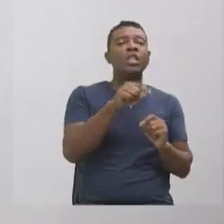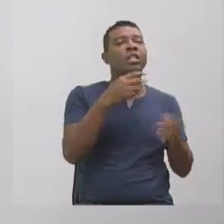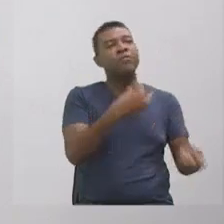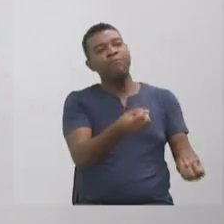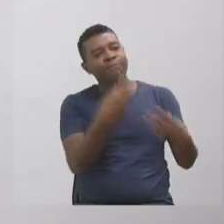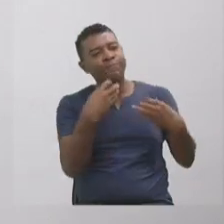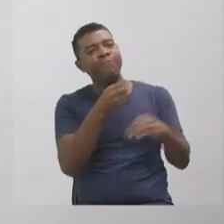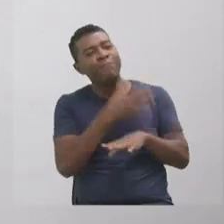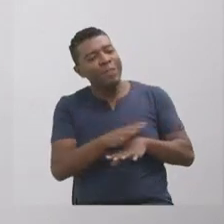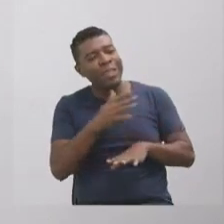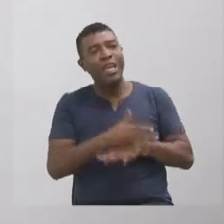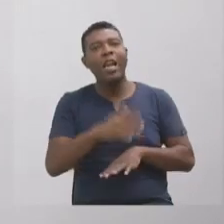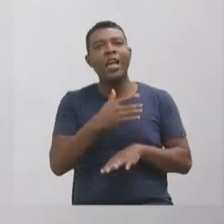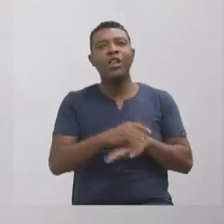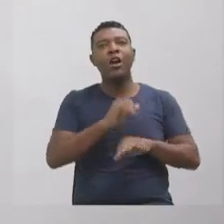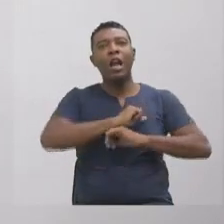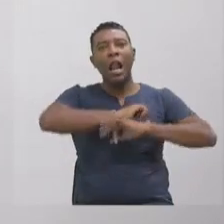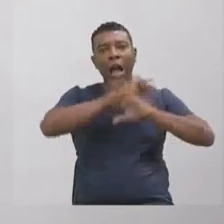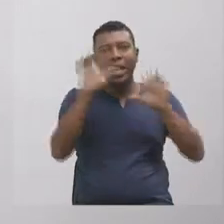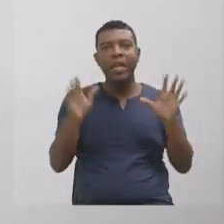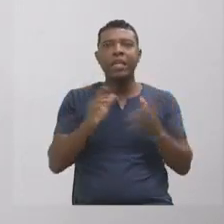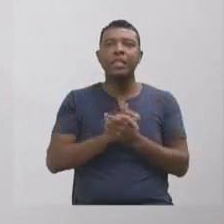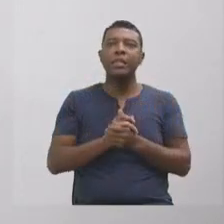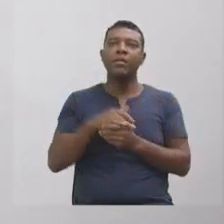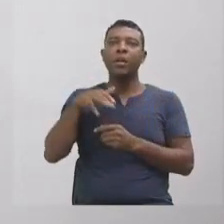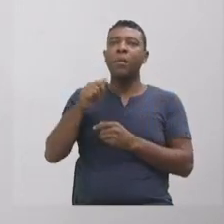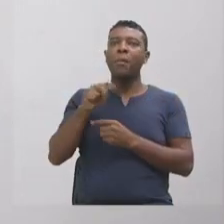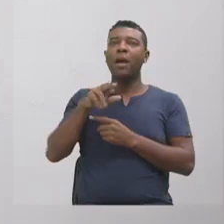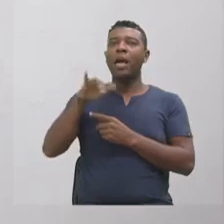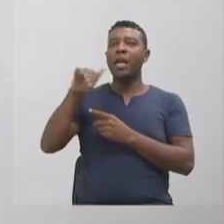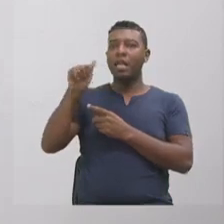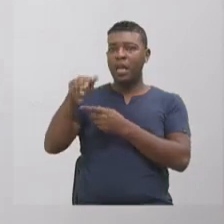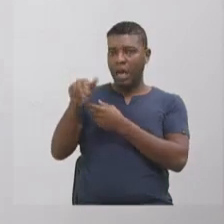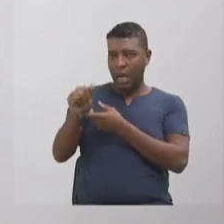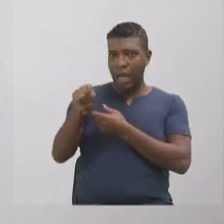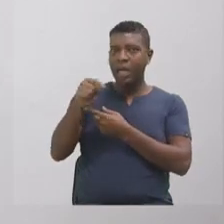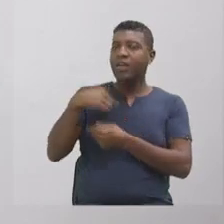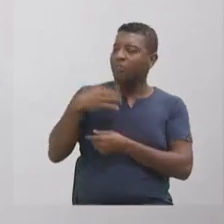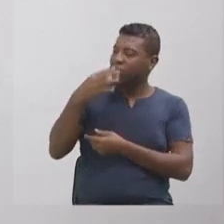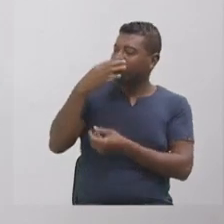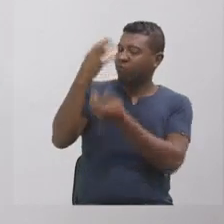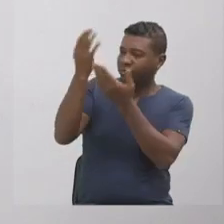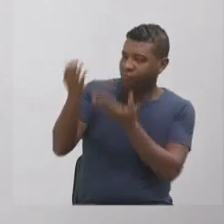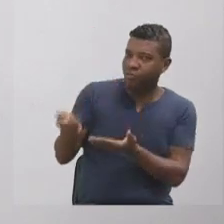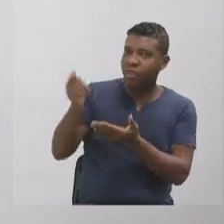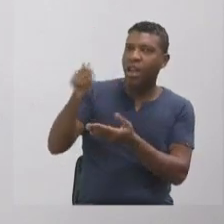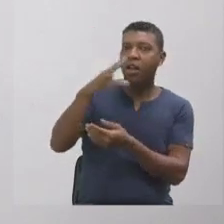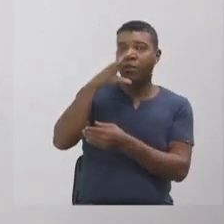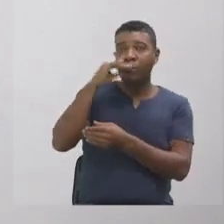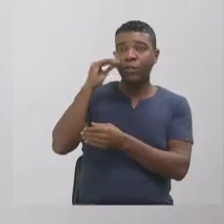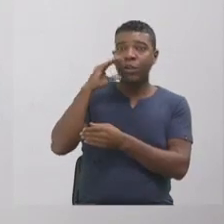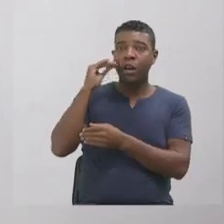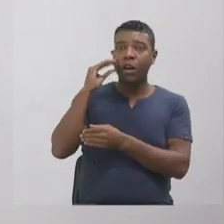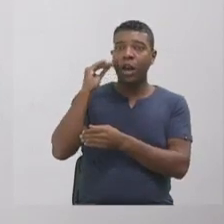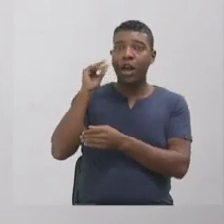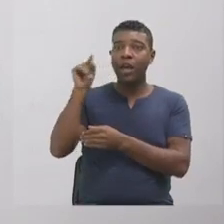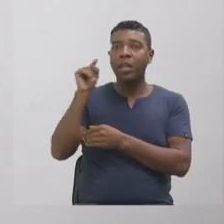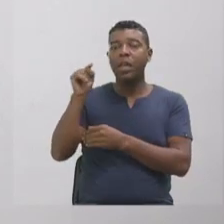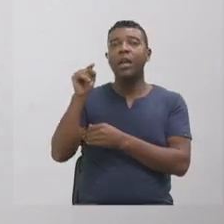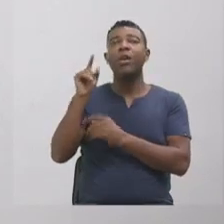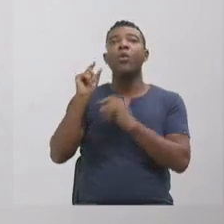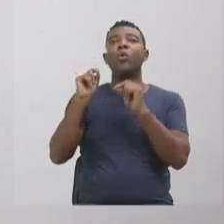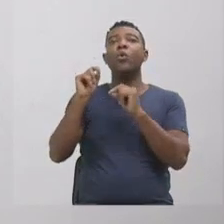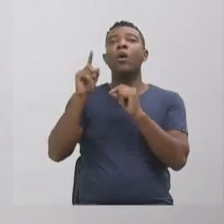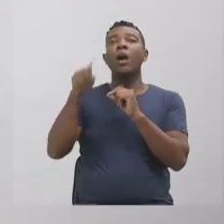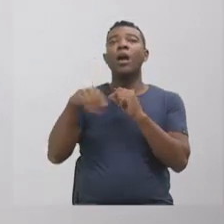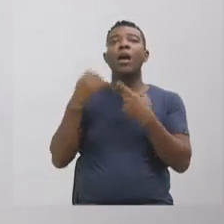a pessoa que eu admiro muito é a Mariana para ter certeza que ela é uma funcionária que ainda bem